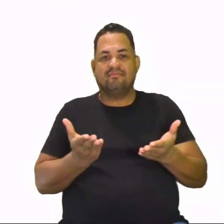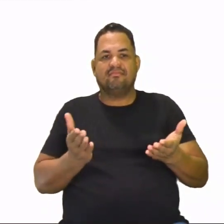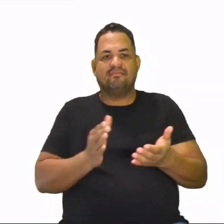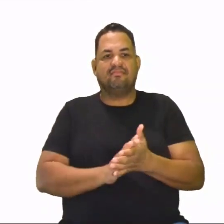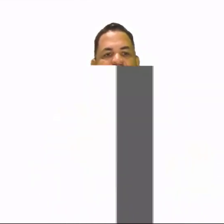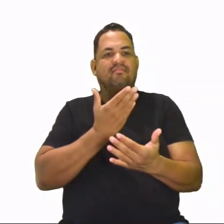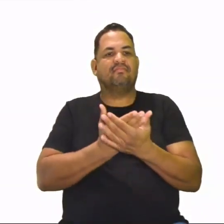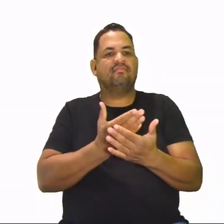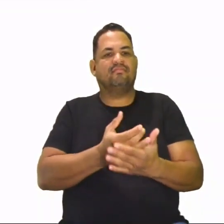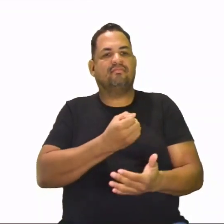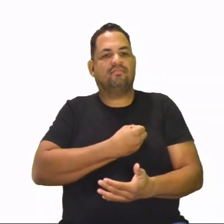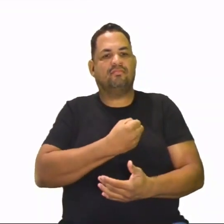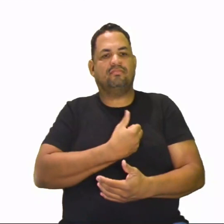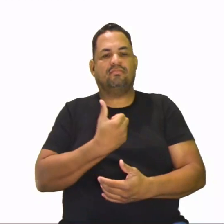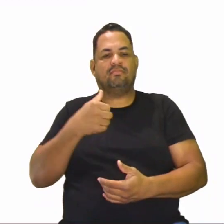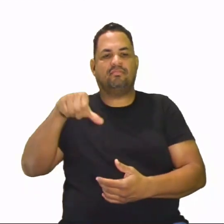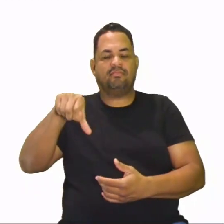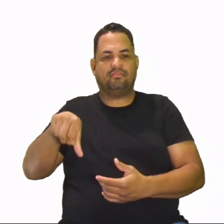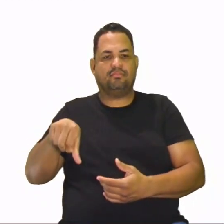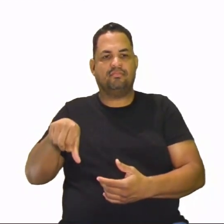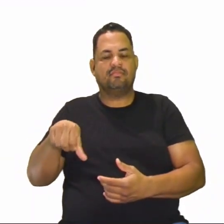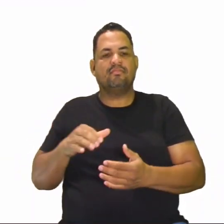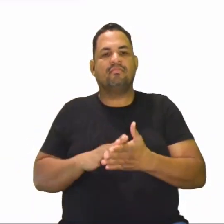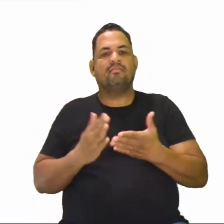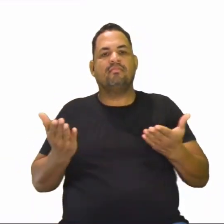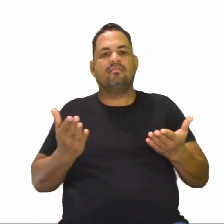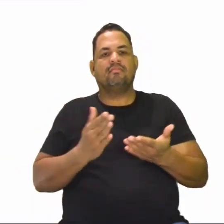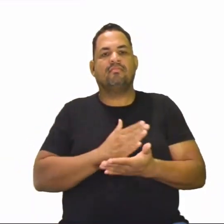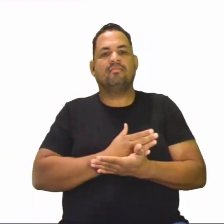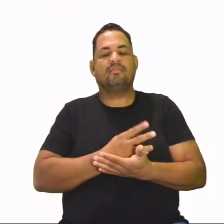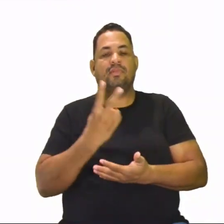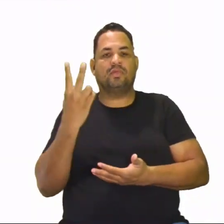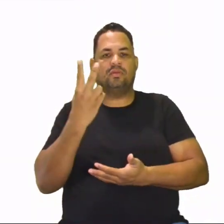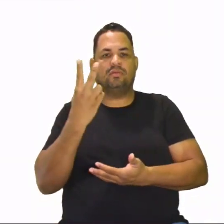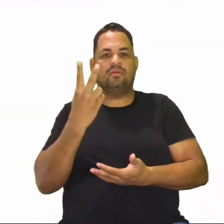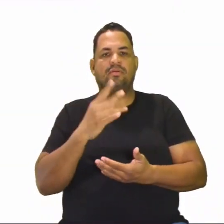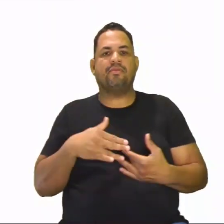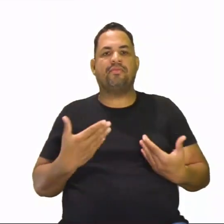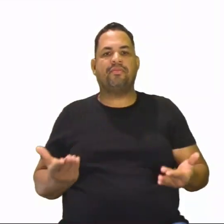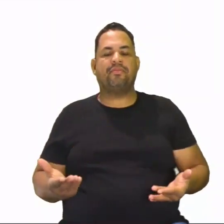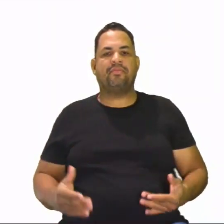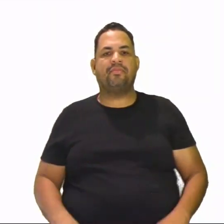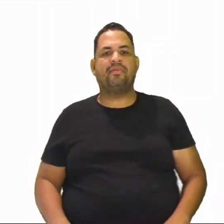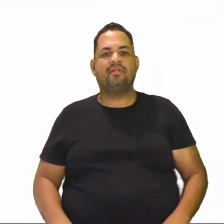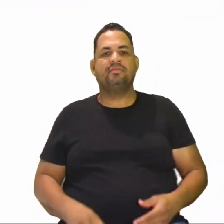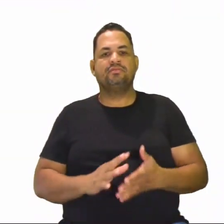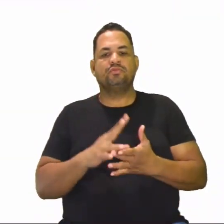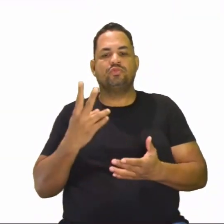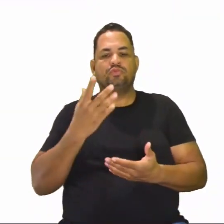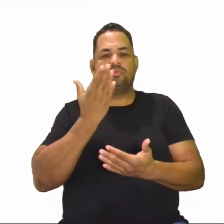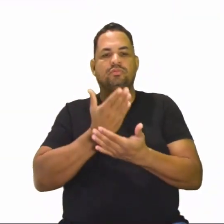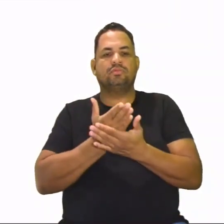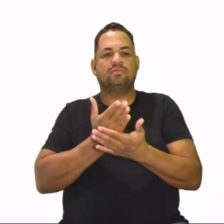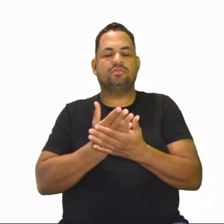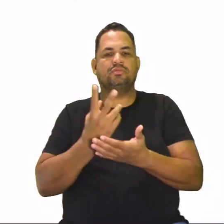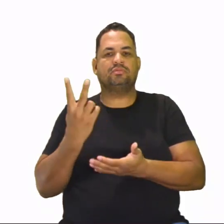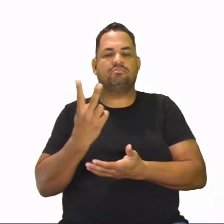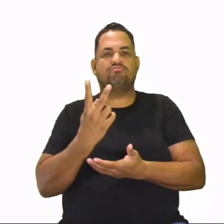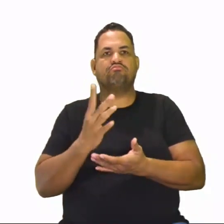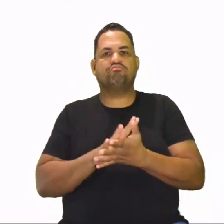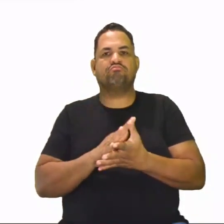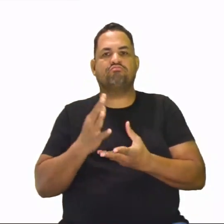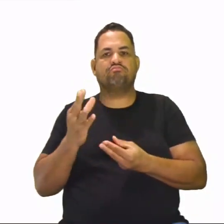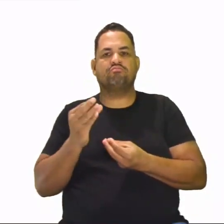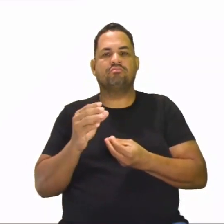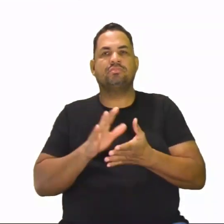aula 19 e a aula 19 é a parte 2, de duas aulas que compõem